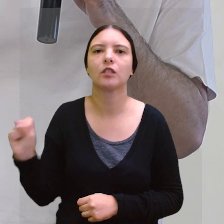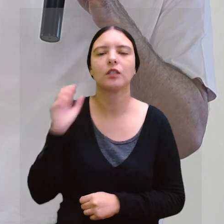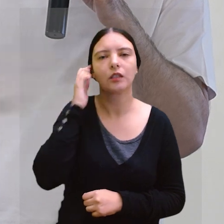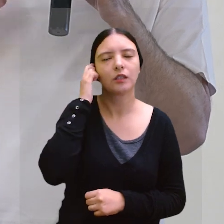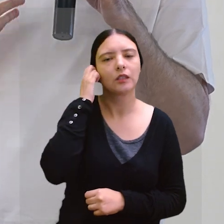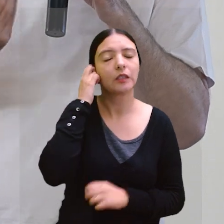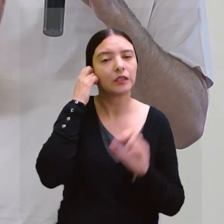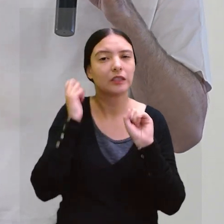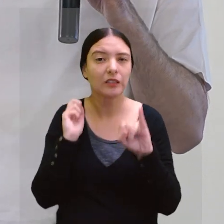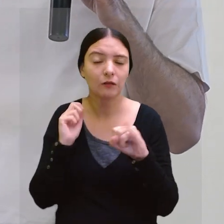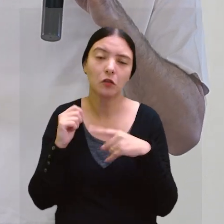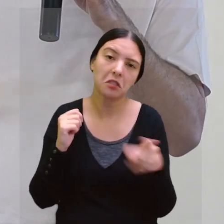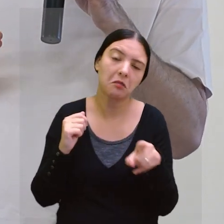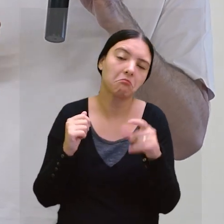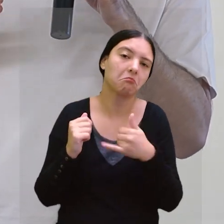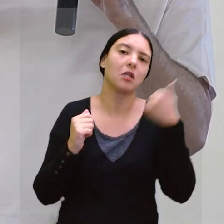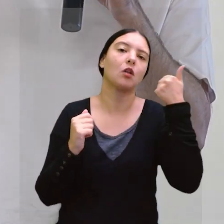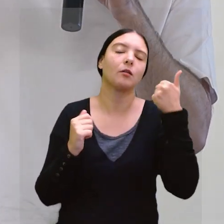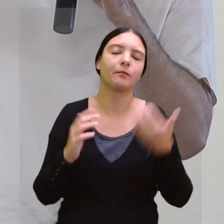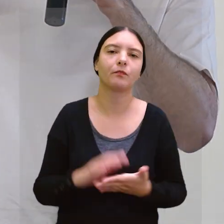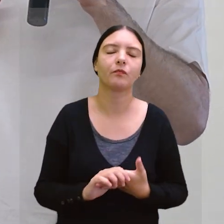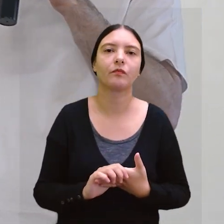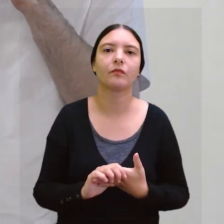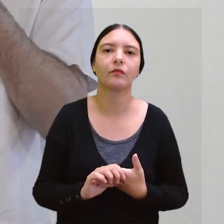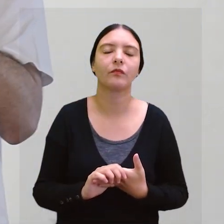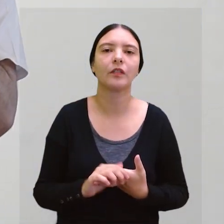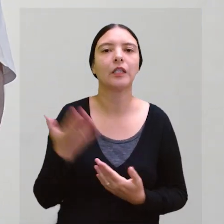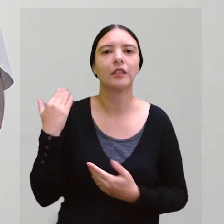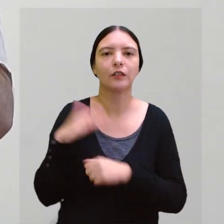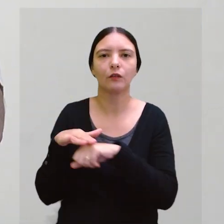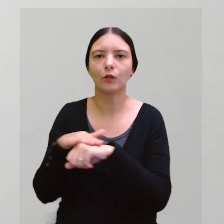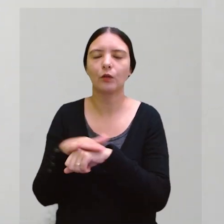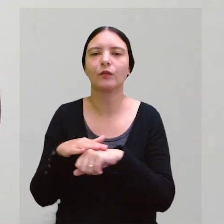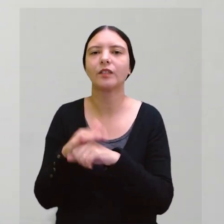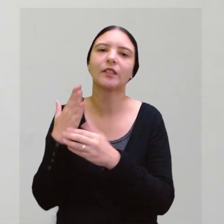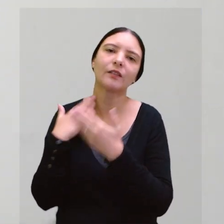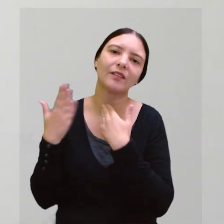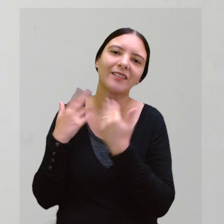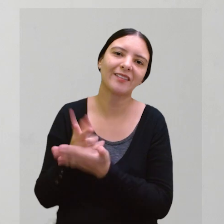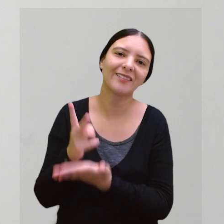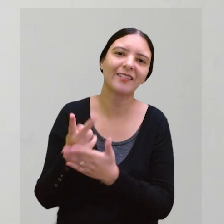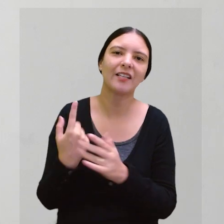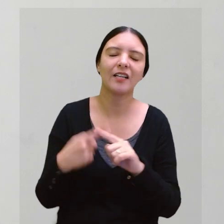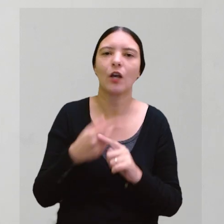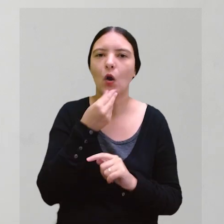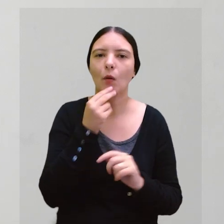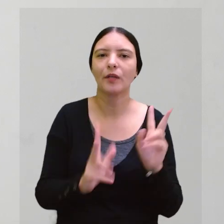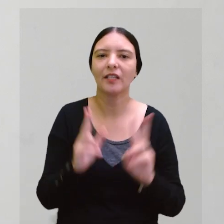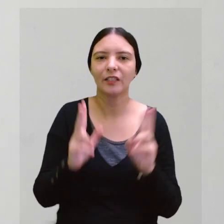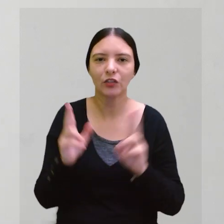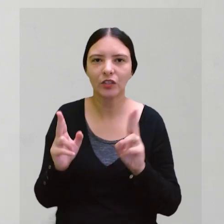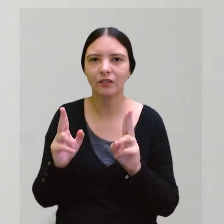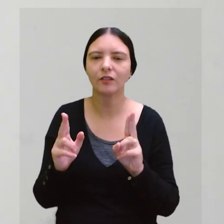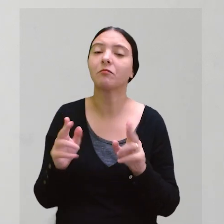melhor domínio de linguagem vai ser melhor. Estava conversando com um camarada do Sempre um Papo que edita os vídeos. É uma